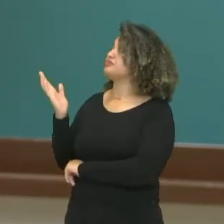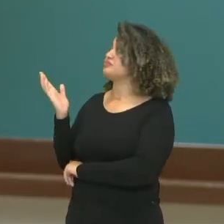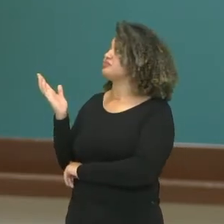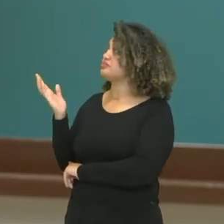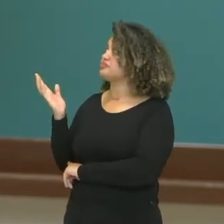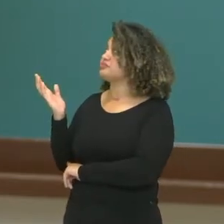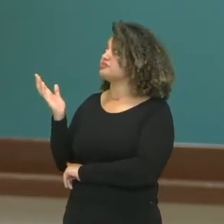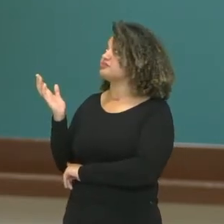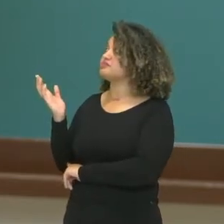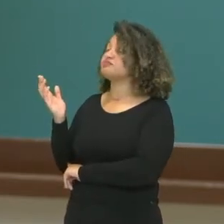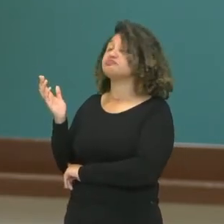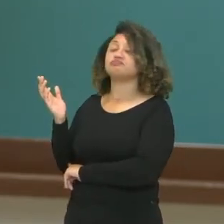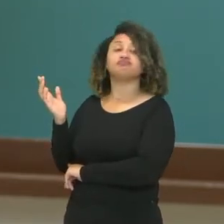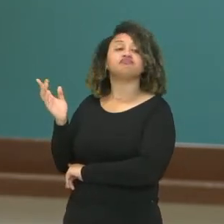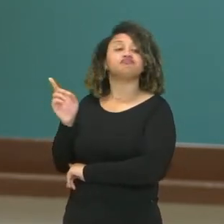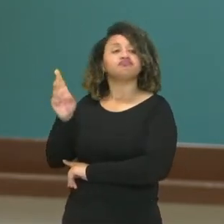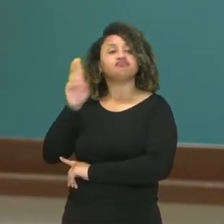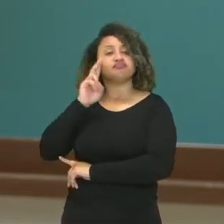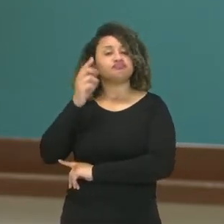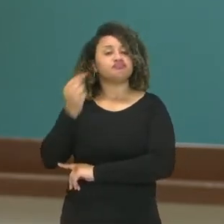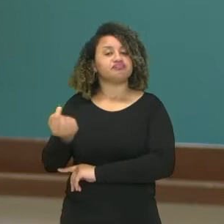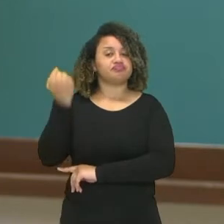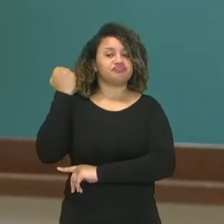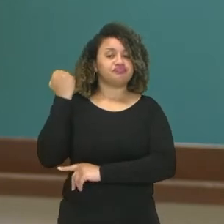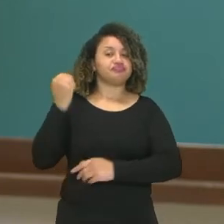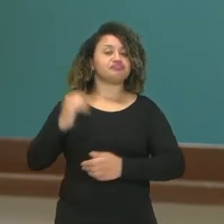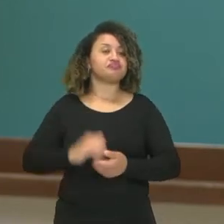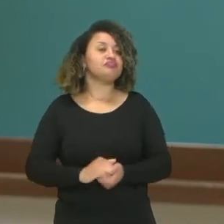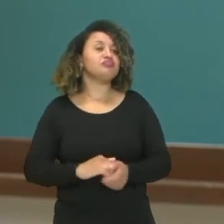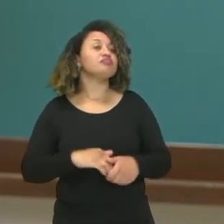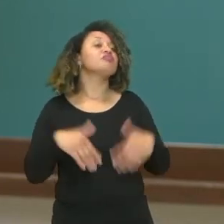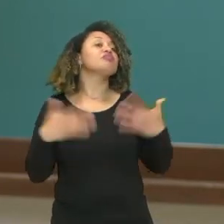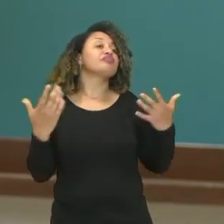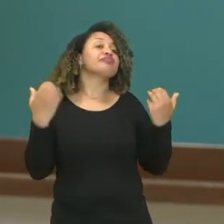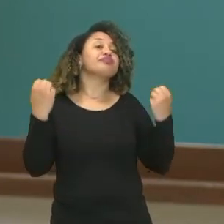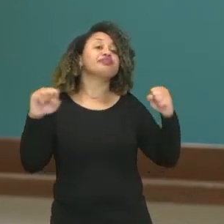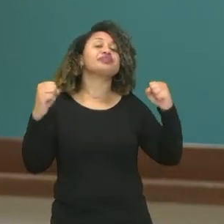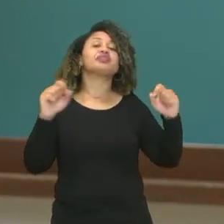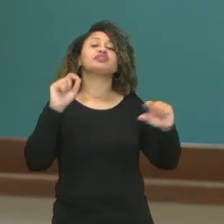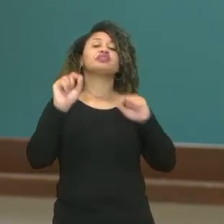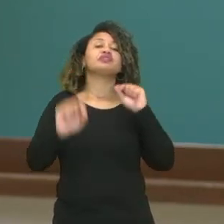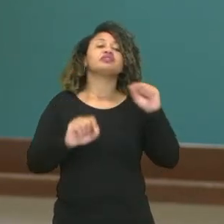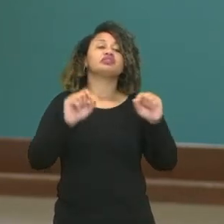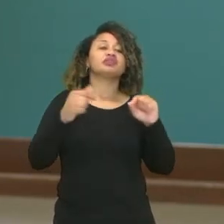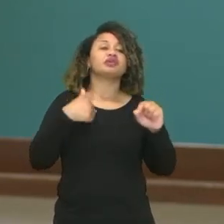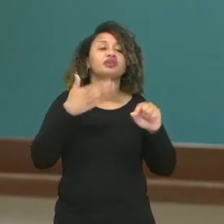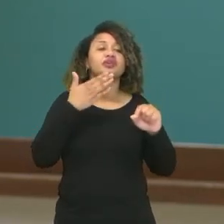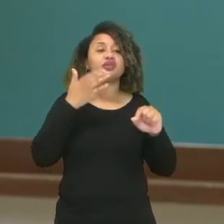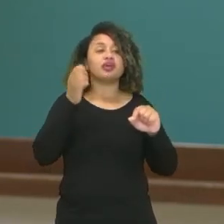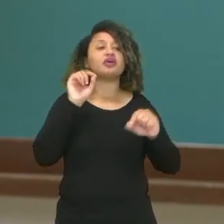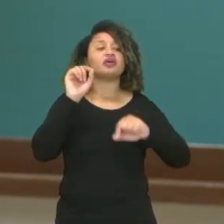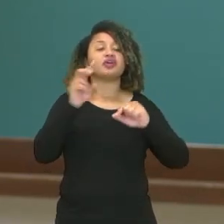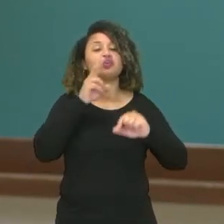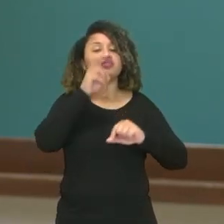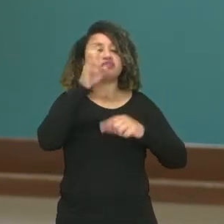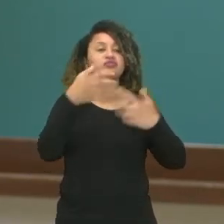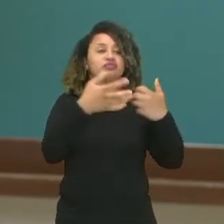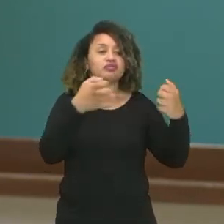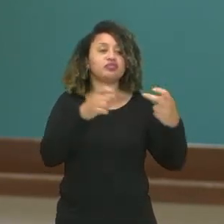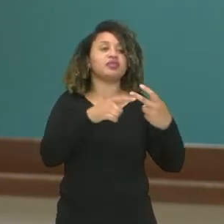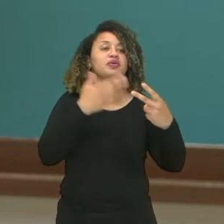um pouquinho da história. A ginástica, o que que ela faz? O que que ela vai melhorar? Ela vai fortalecer os músculos,